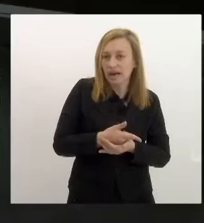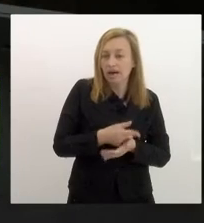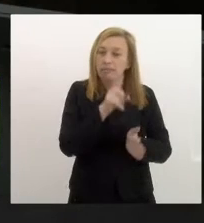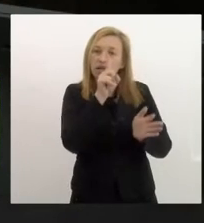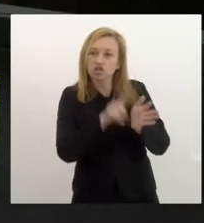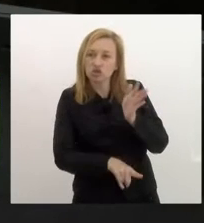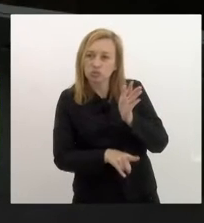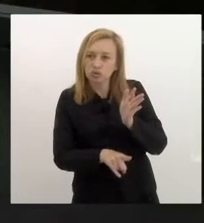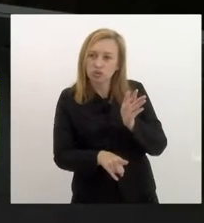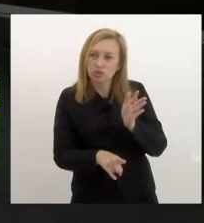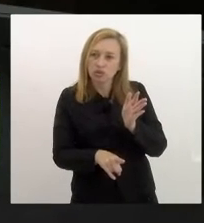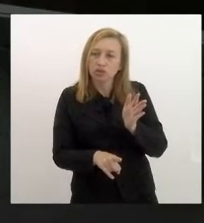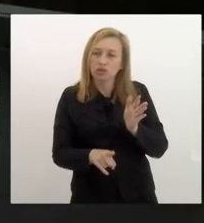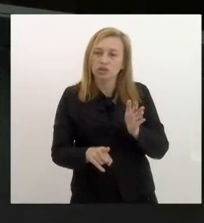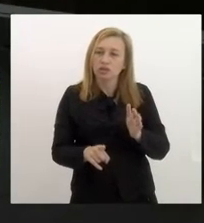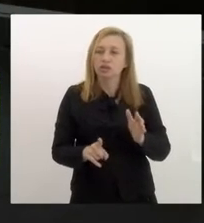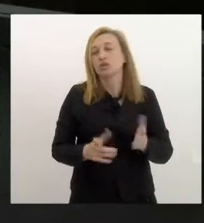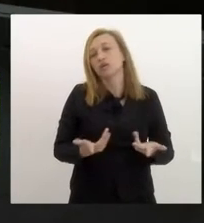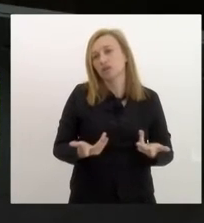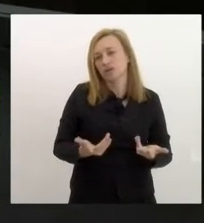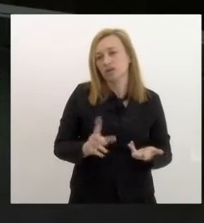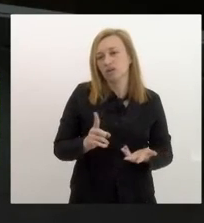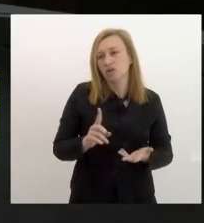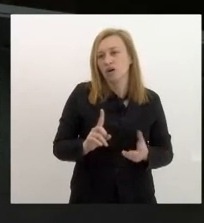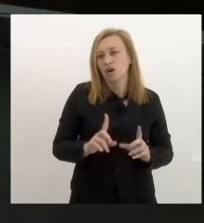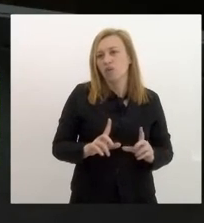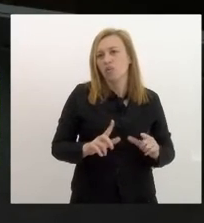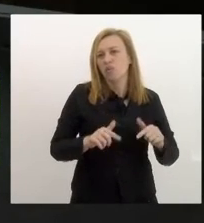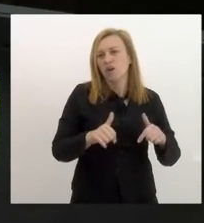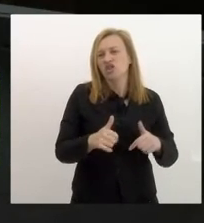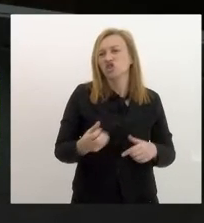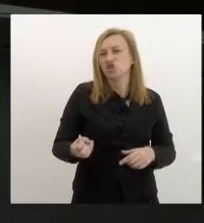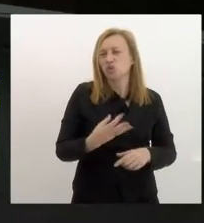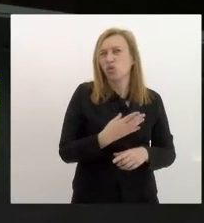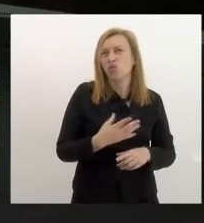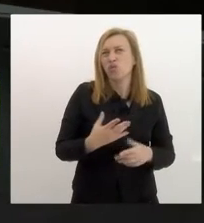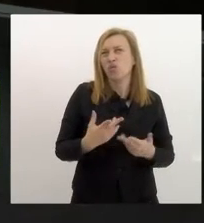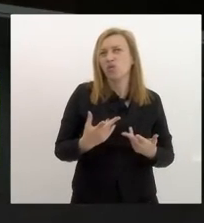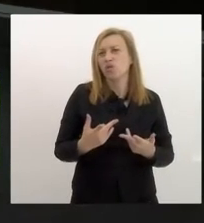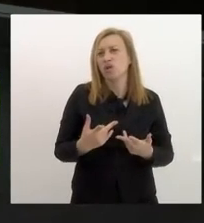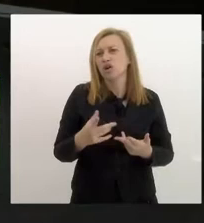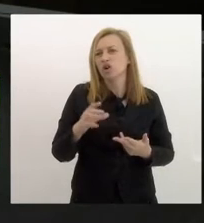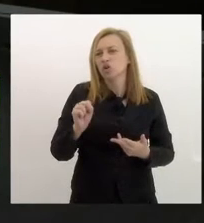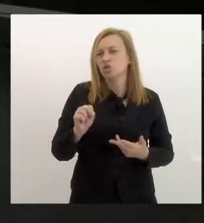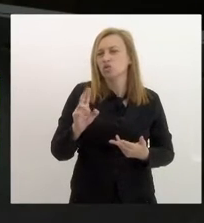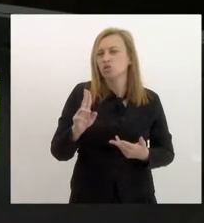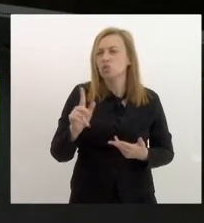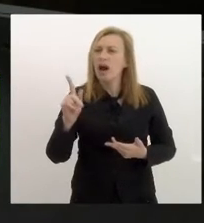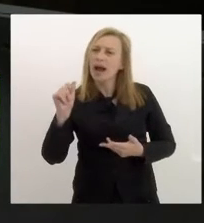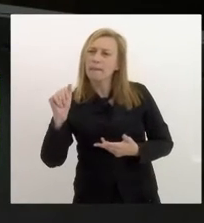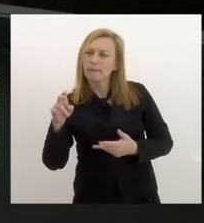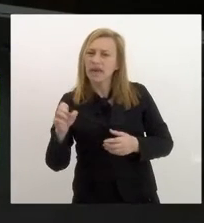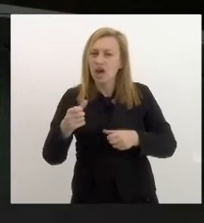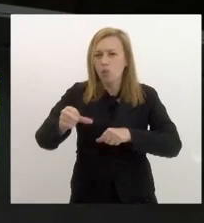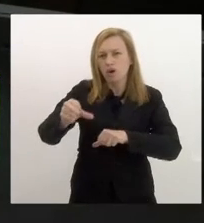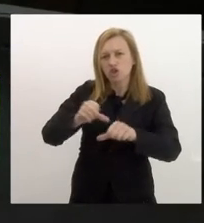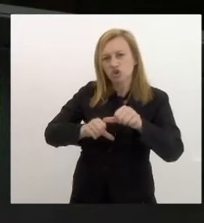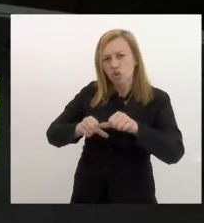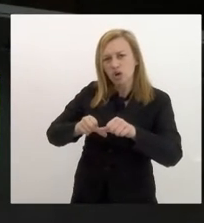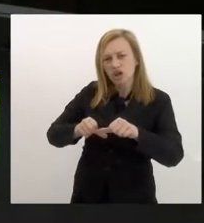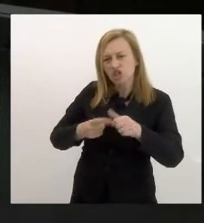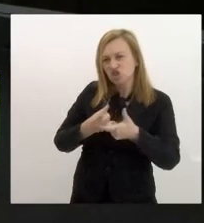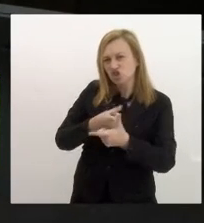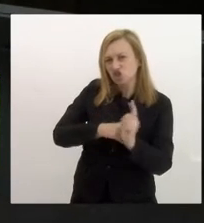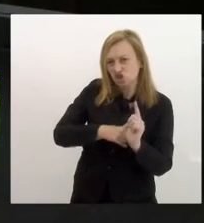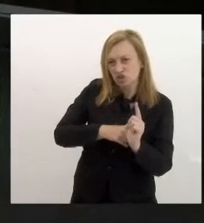diminuir é só uma forma de fazer né que na cidade não é uma operação nova é como se fosse um Swap né uma troca de dívida